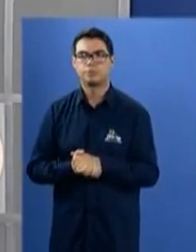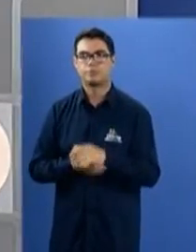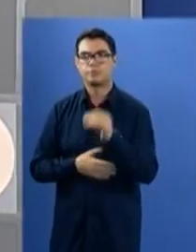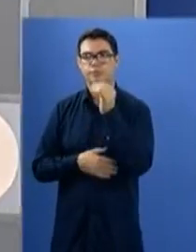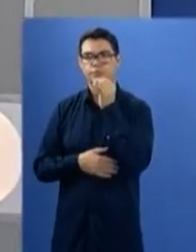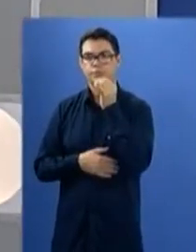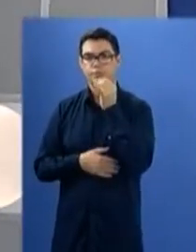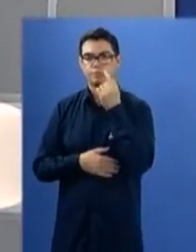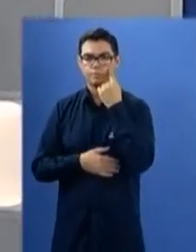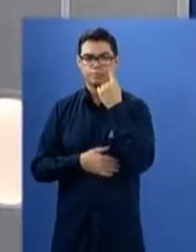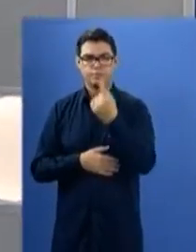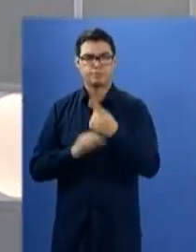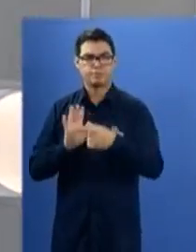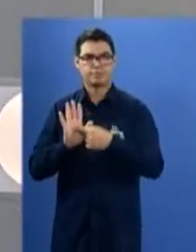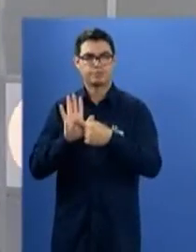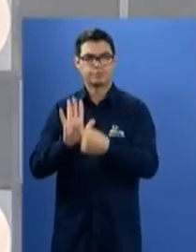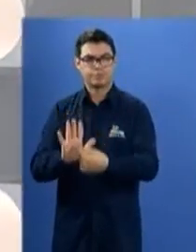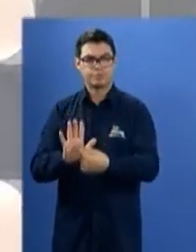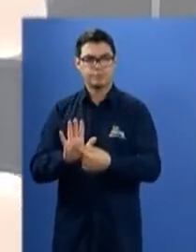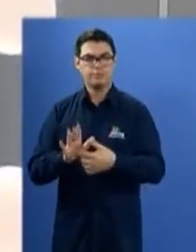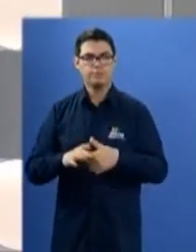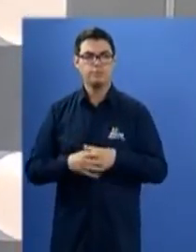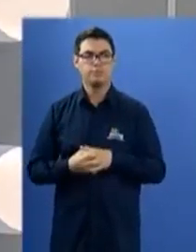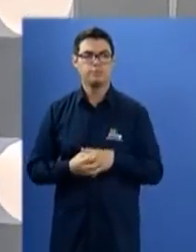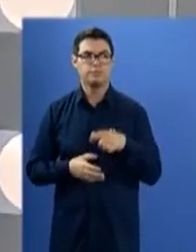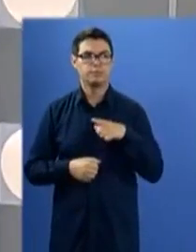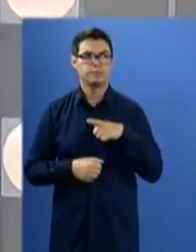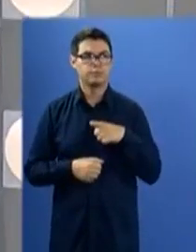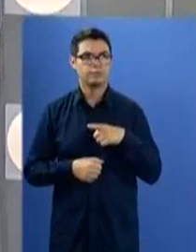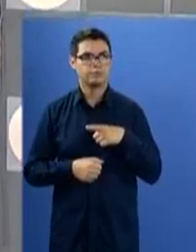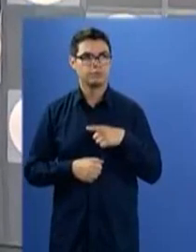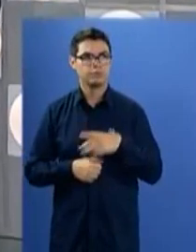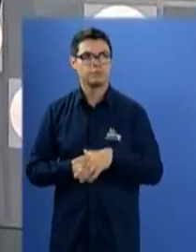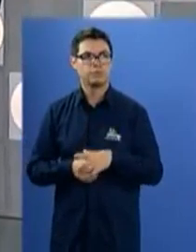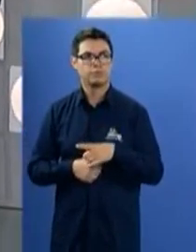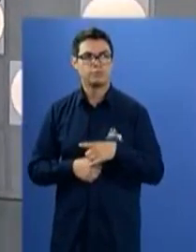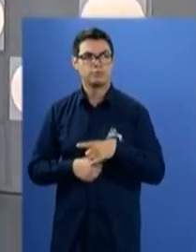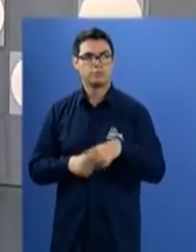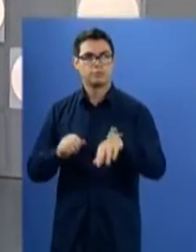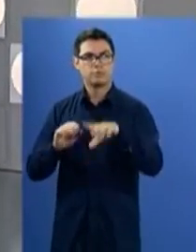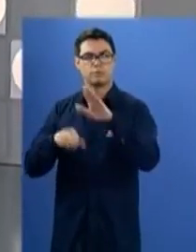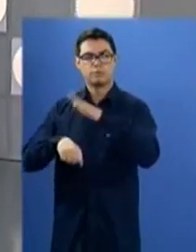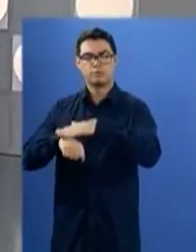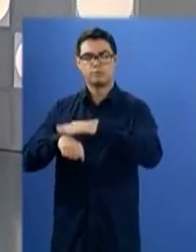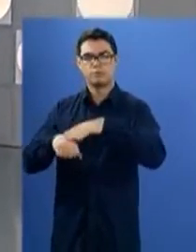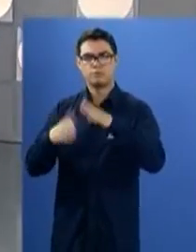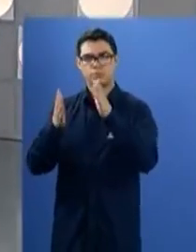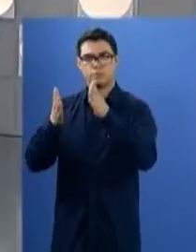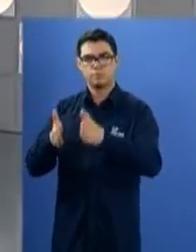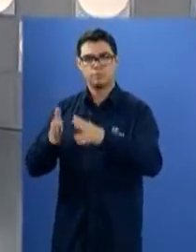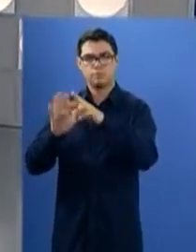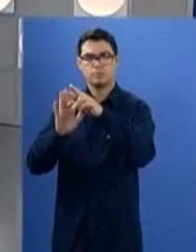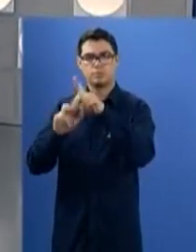Essa que nós apresentamos aqui, tempo padrão do produto, né? Ela é